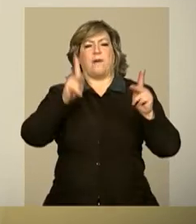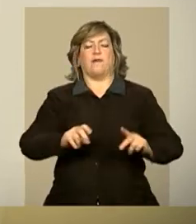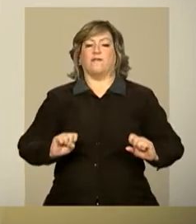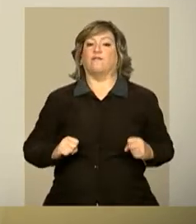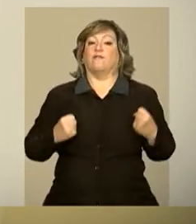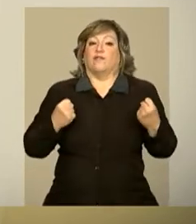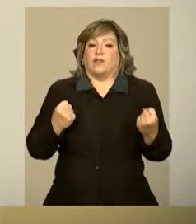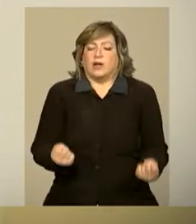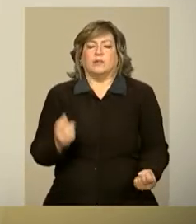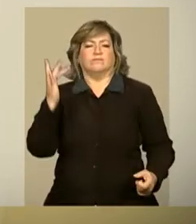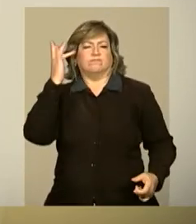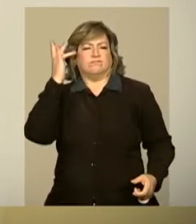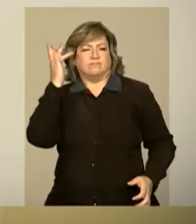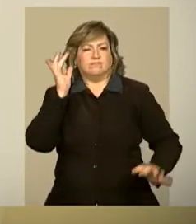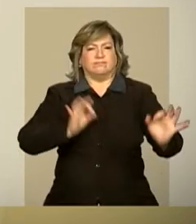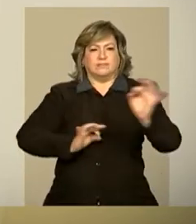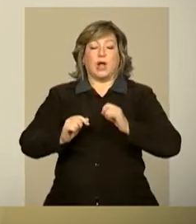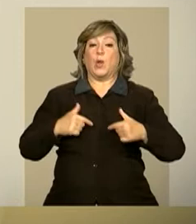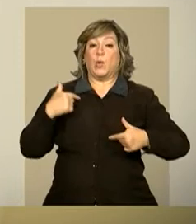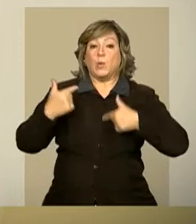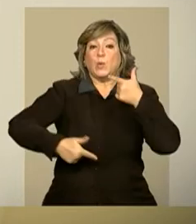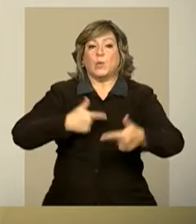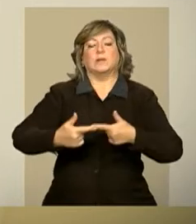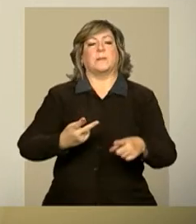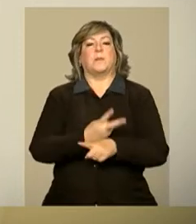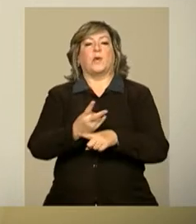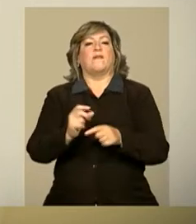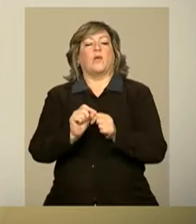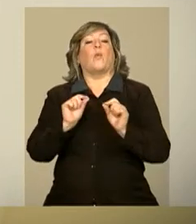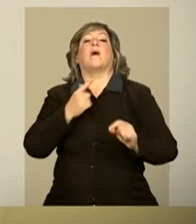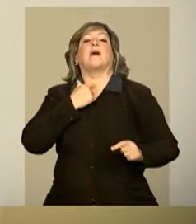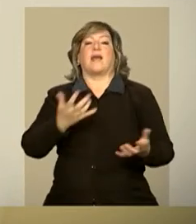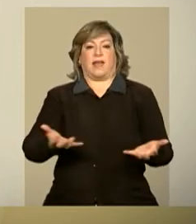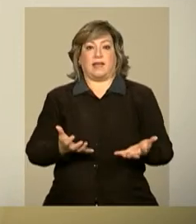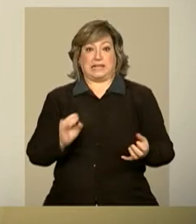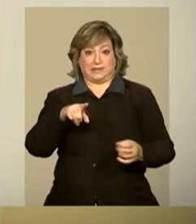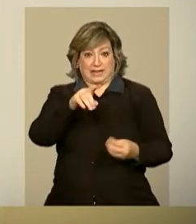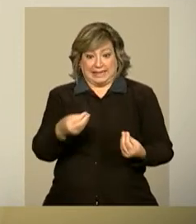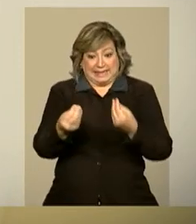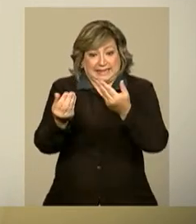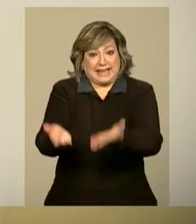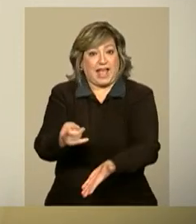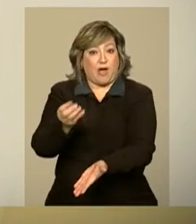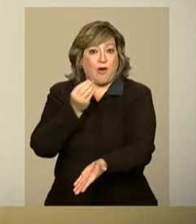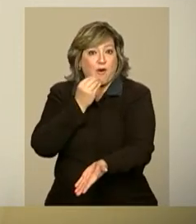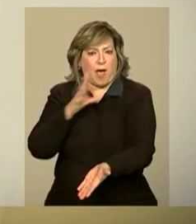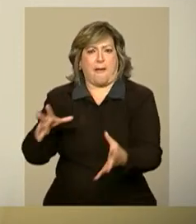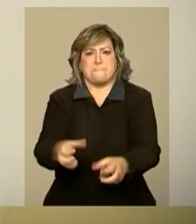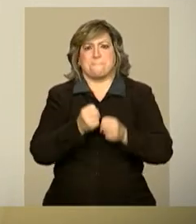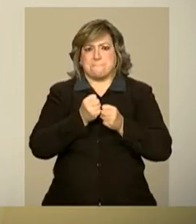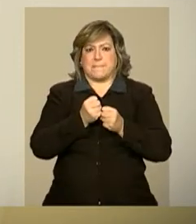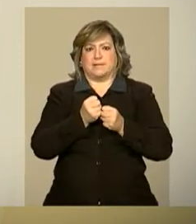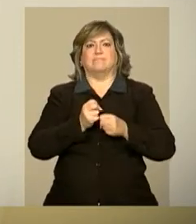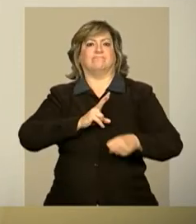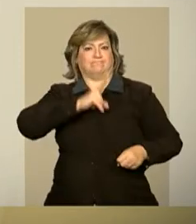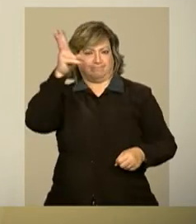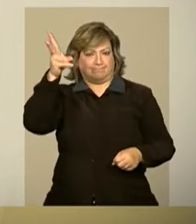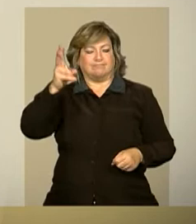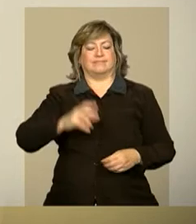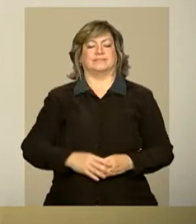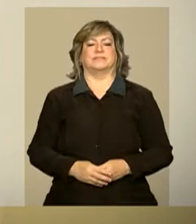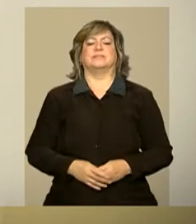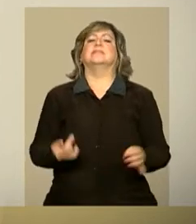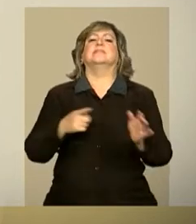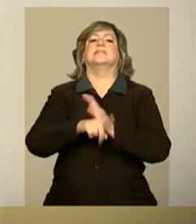criativo que luta e vai atrás do que quer se você dá uma oportunidade o que pega com as duas mãos